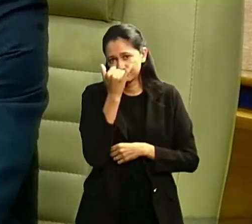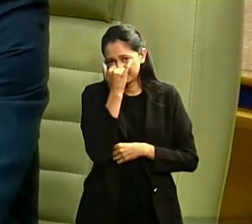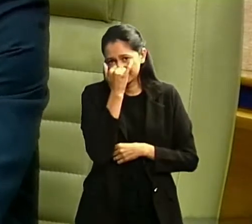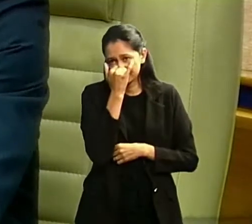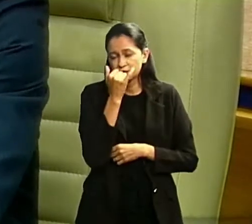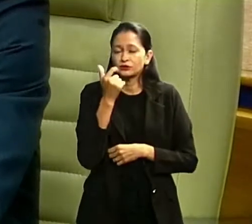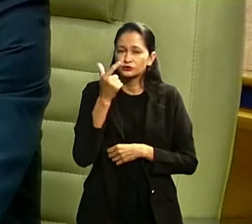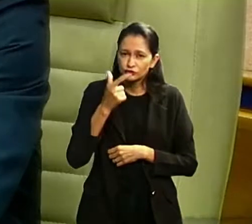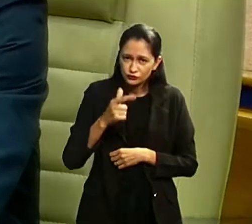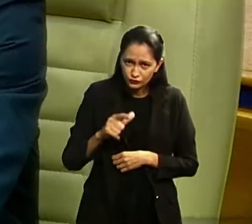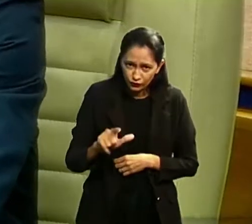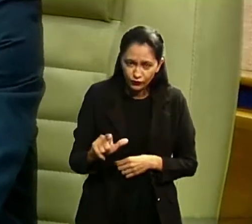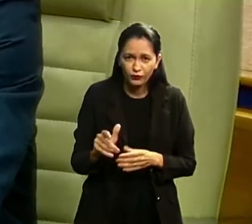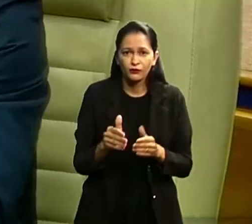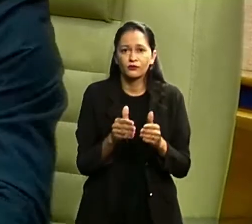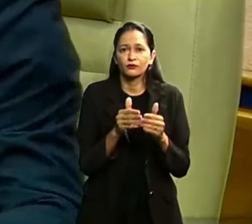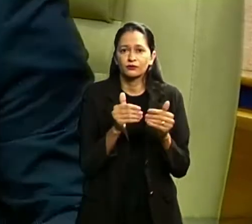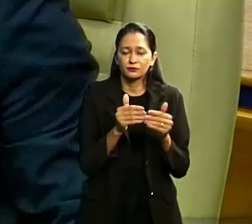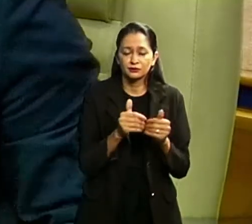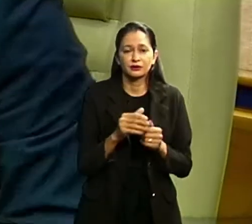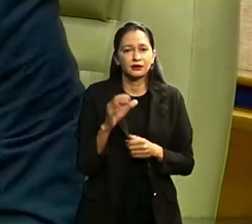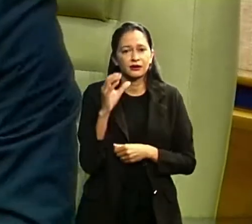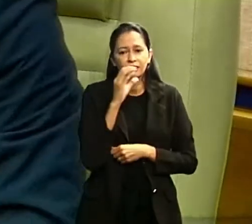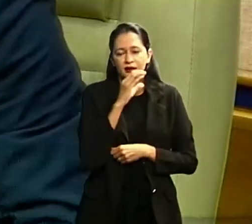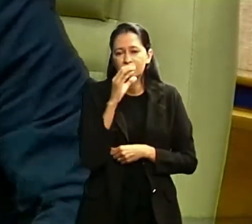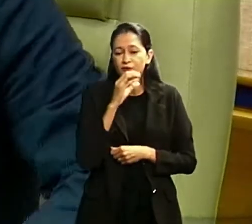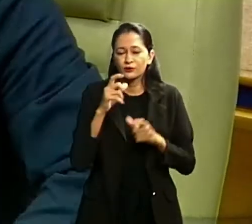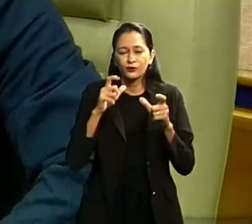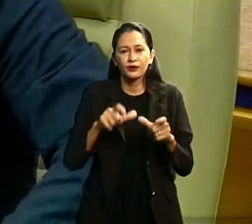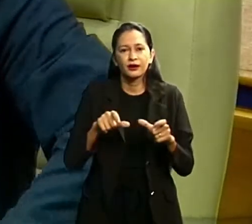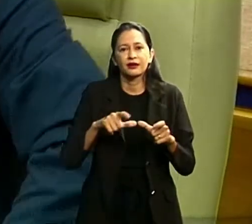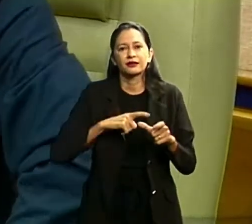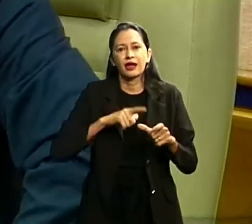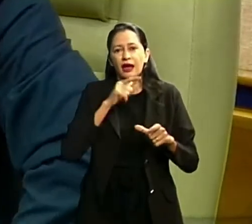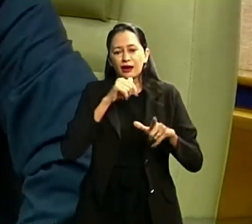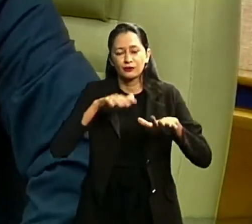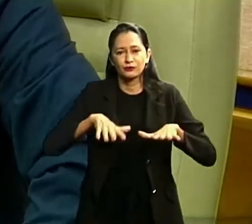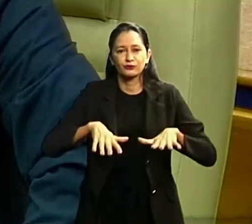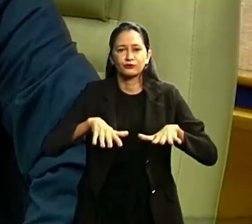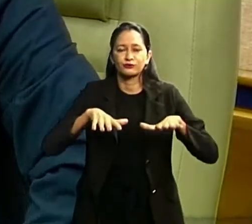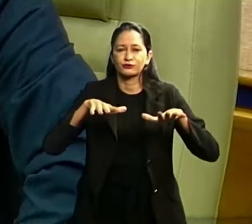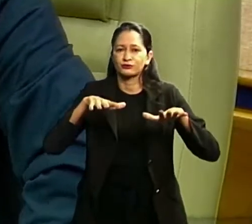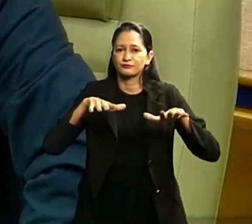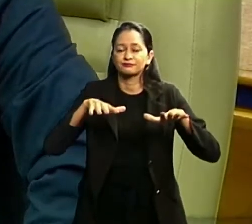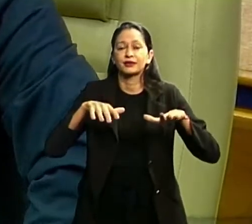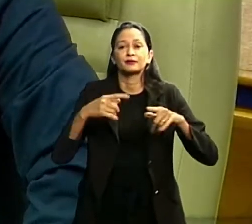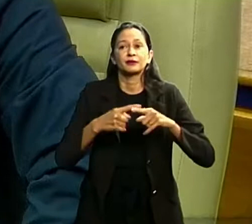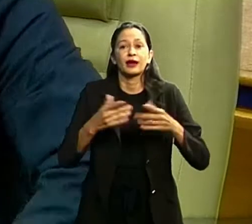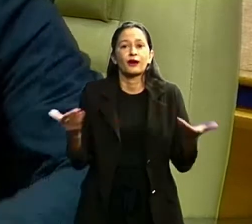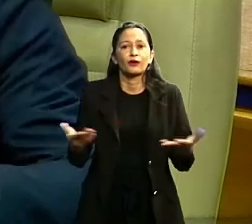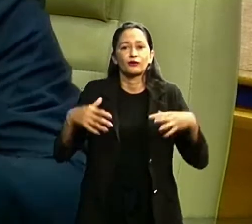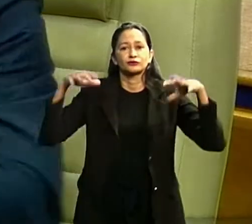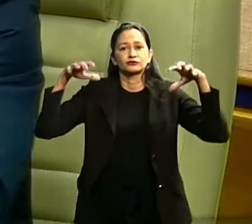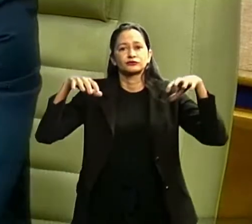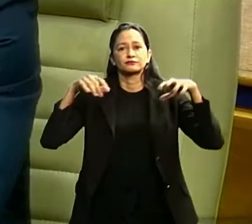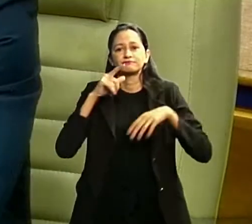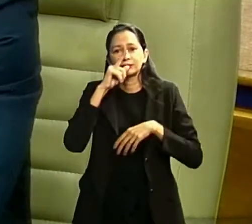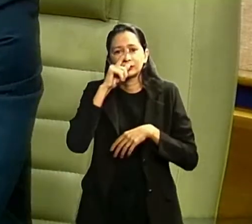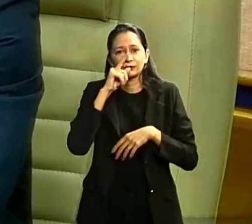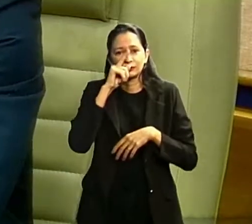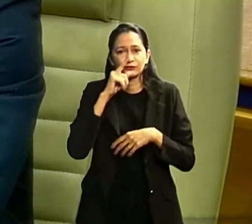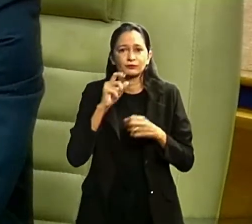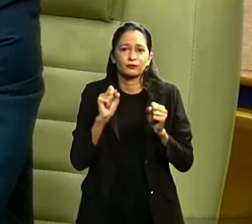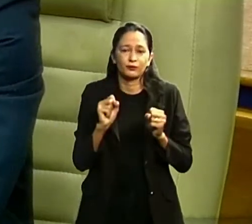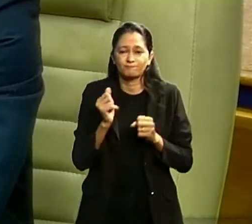está fazendo um novo requerimento, solicitando prioridade nessas áreas de inundação, porque com essas chuvas está um risco muito grande de acontecer